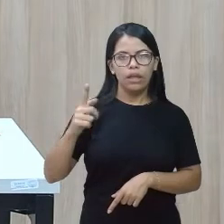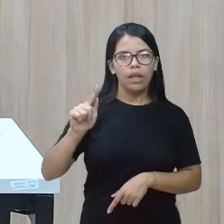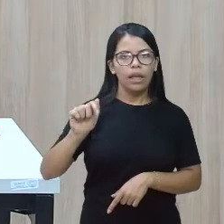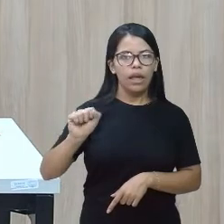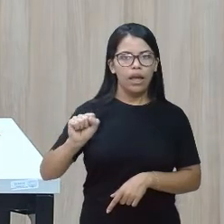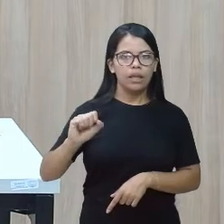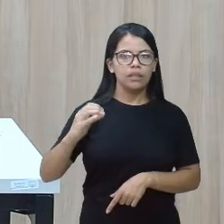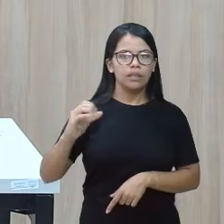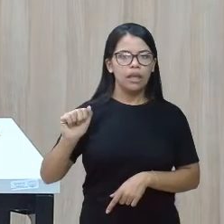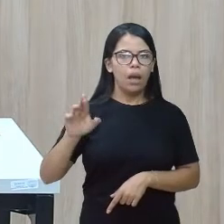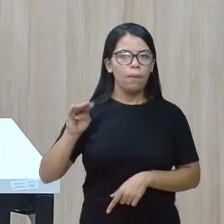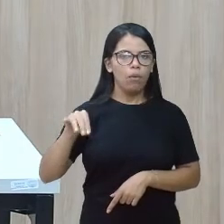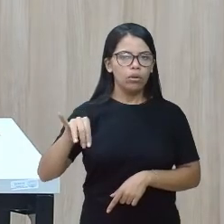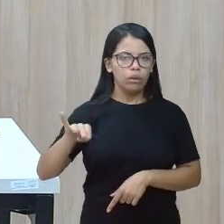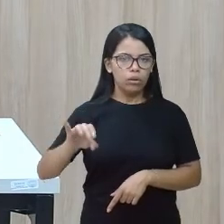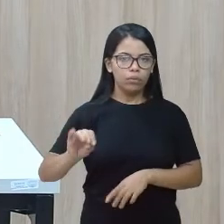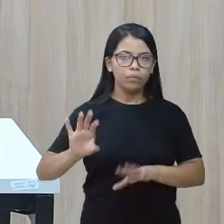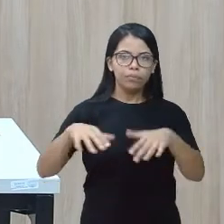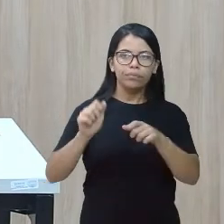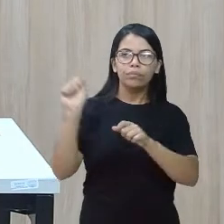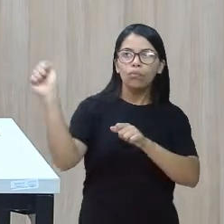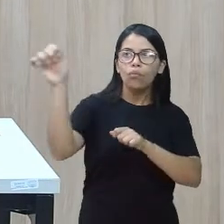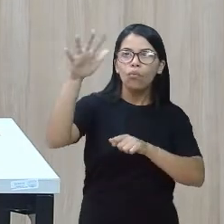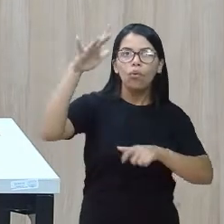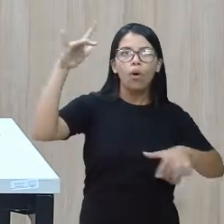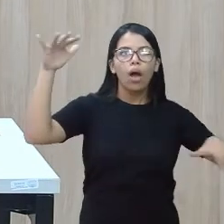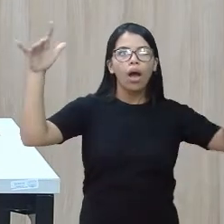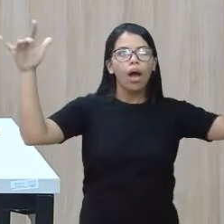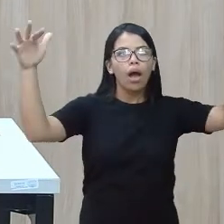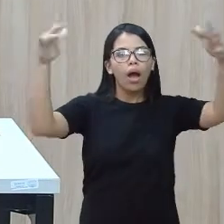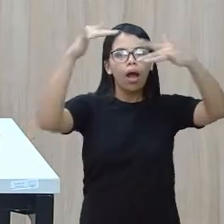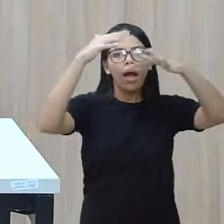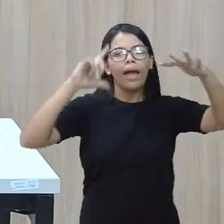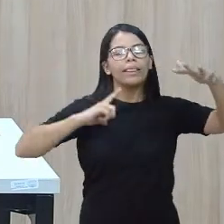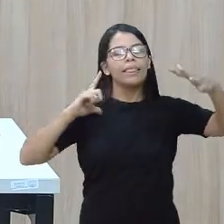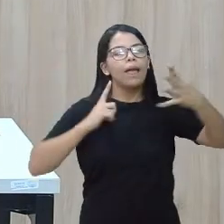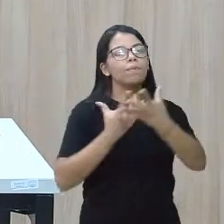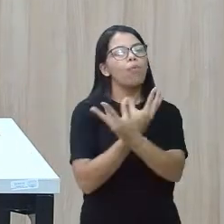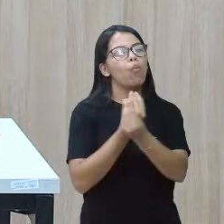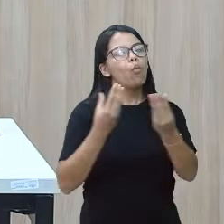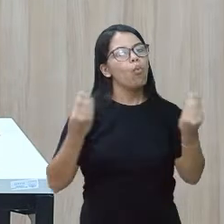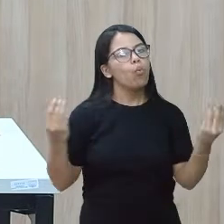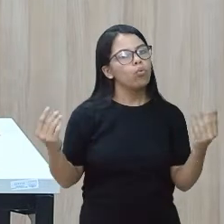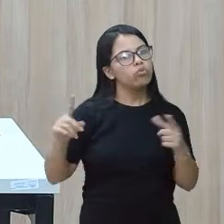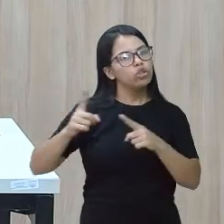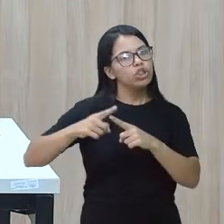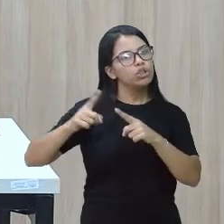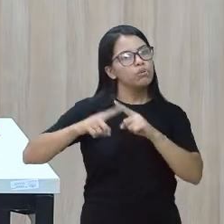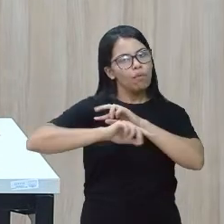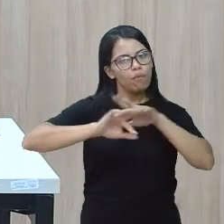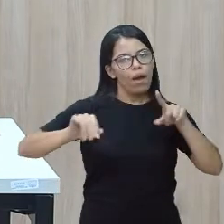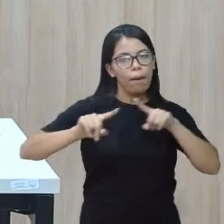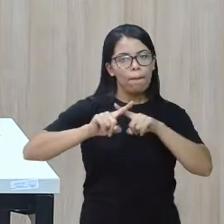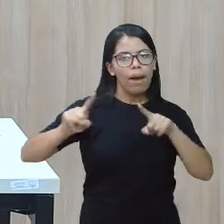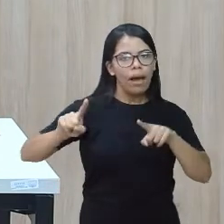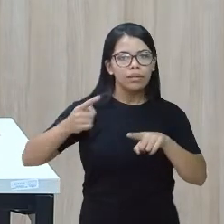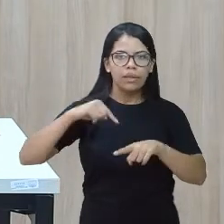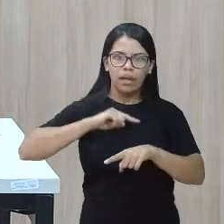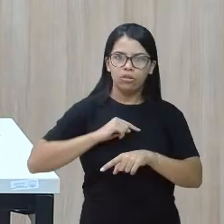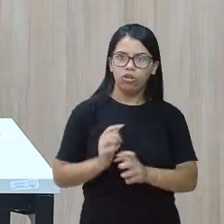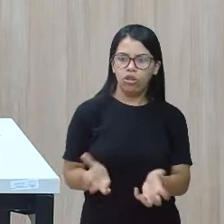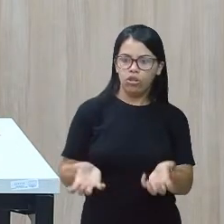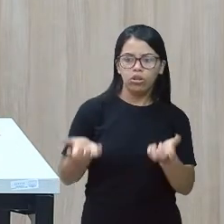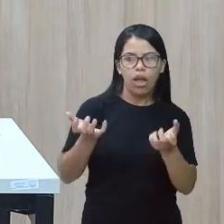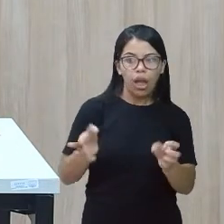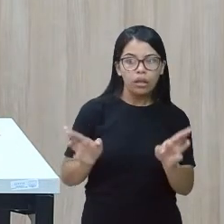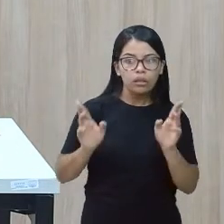vários gases. Esperamos que esteja em maior proporção o gás oxigênio. Nós inspiramos, né, essa questão aí